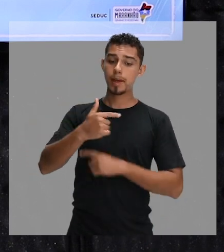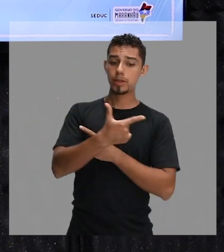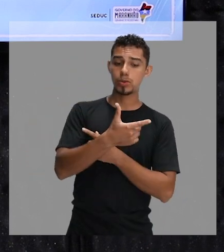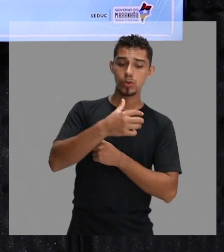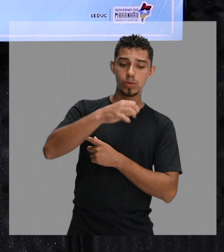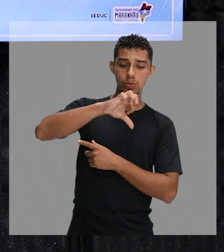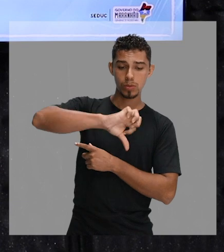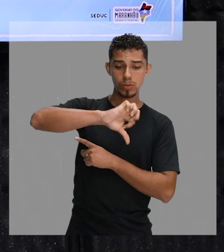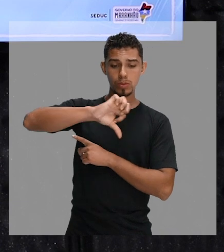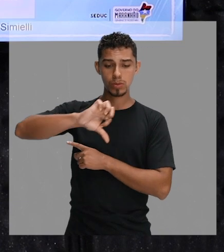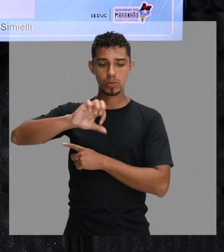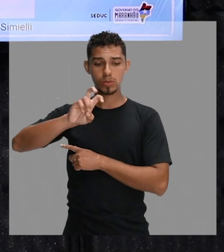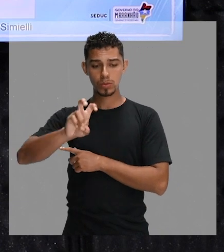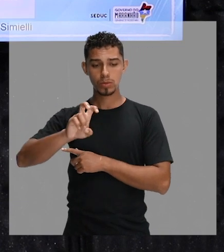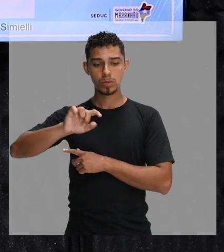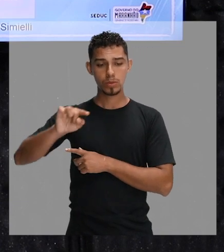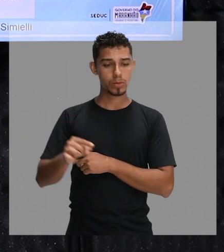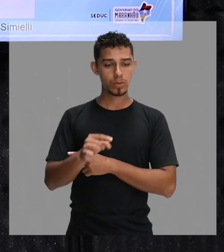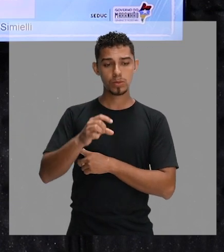2.995,30 metros.